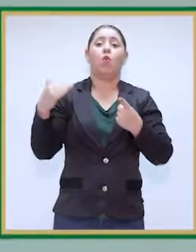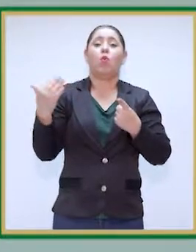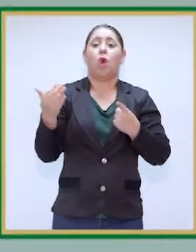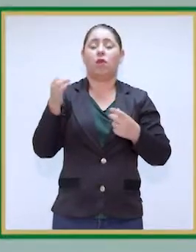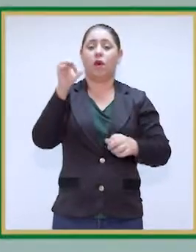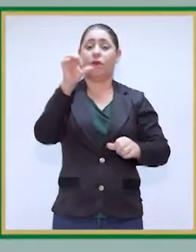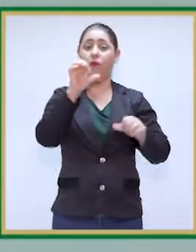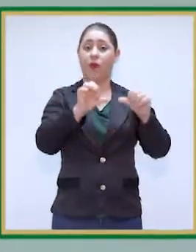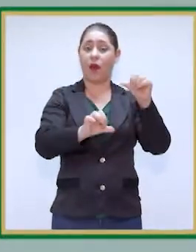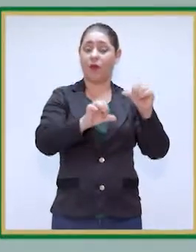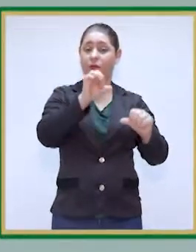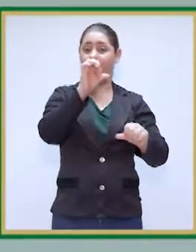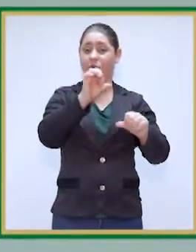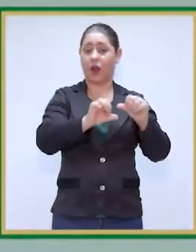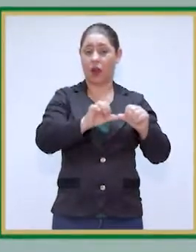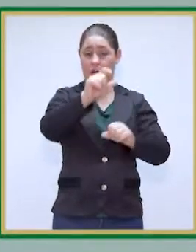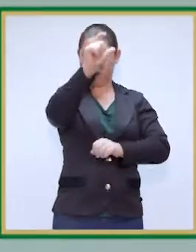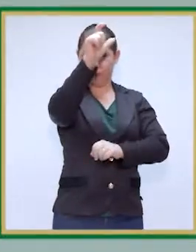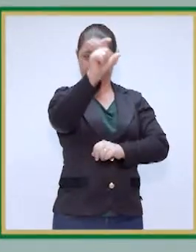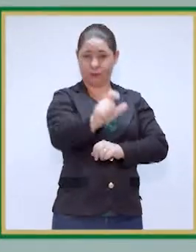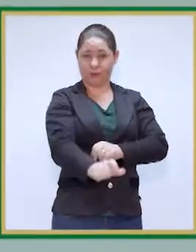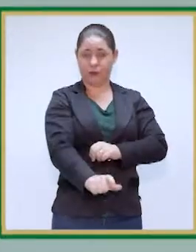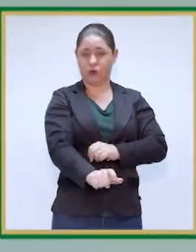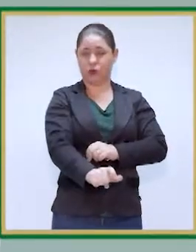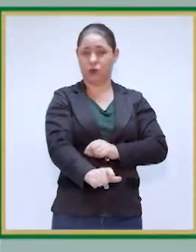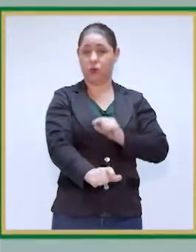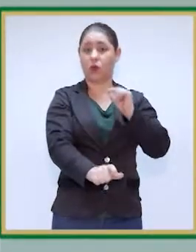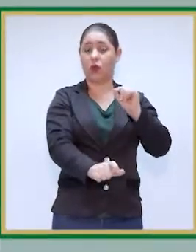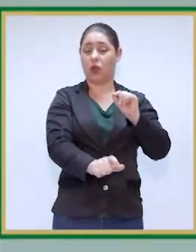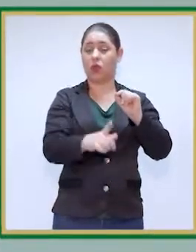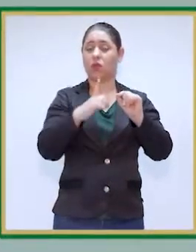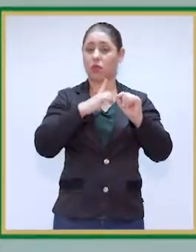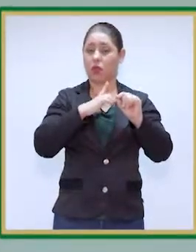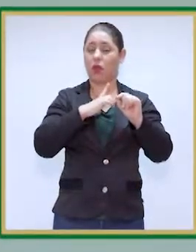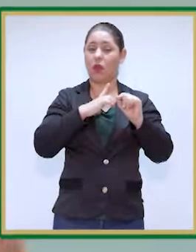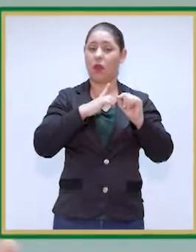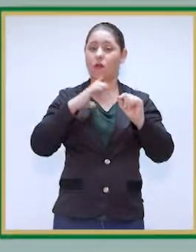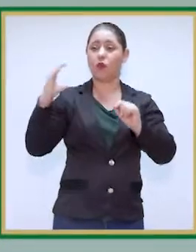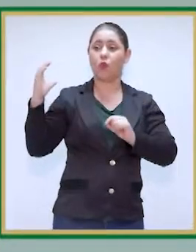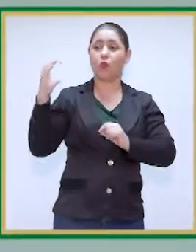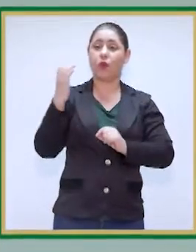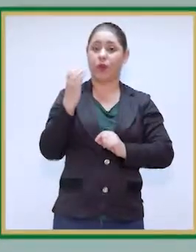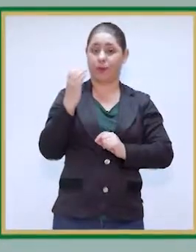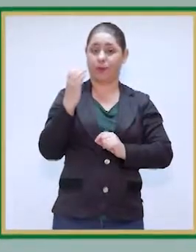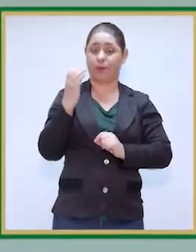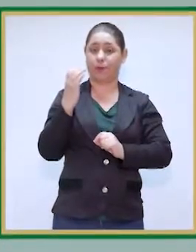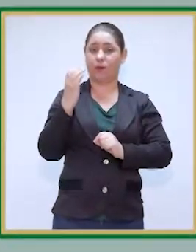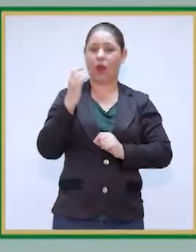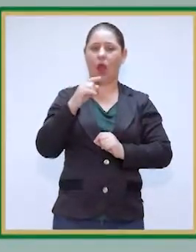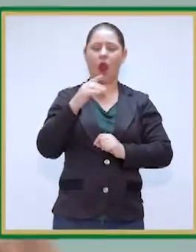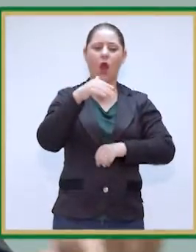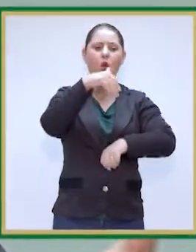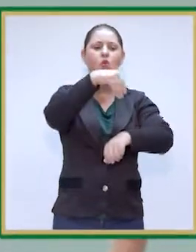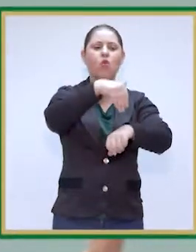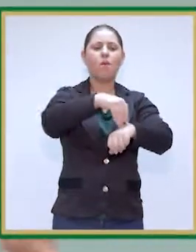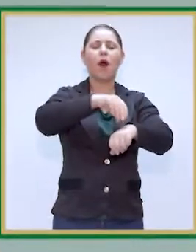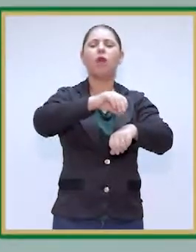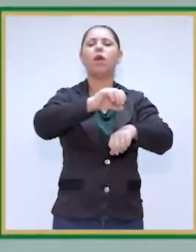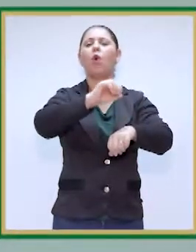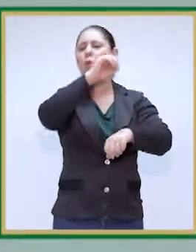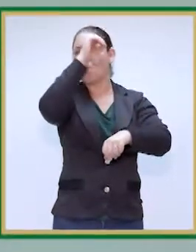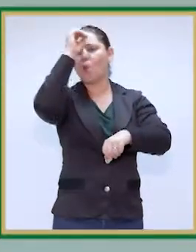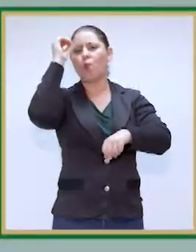determinada pessoa que praticou um ato classificado como criminoso, ela é inocente ou culpada. Se inocente, ela é